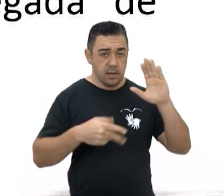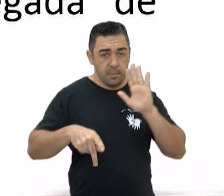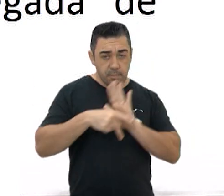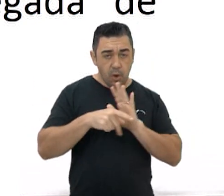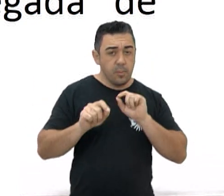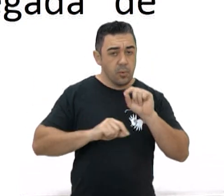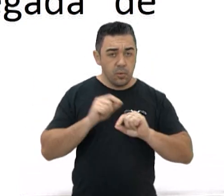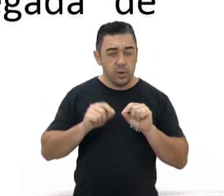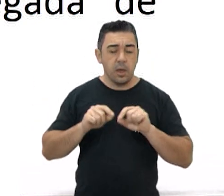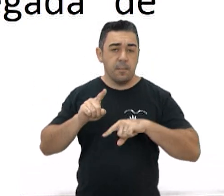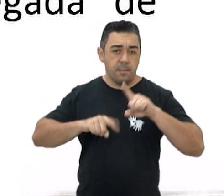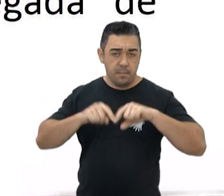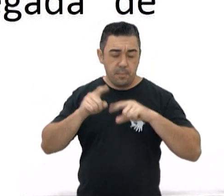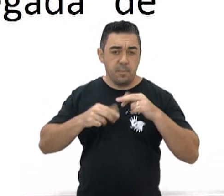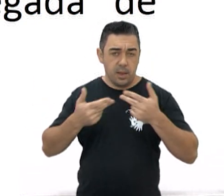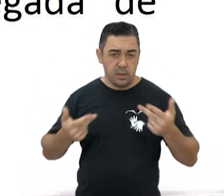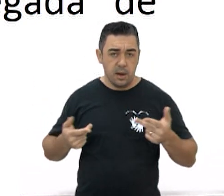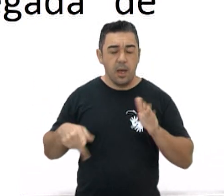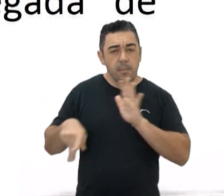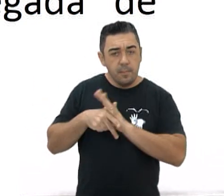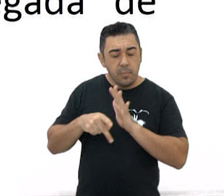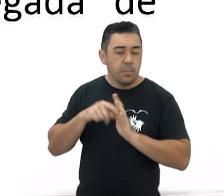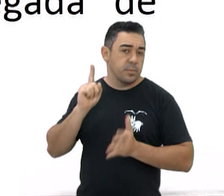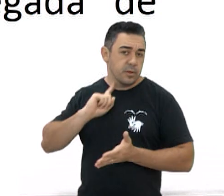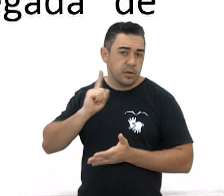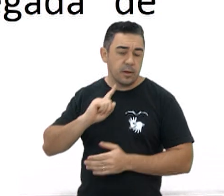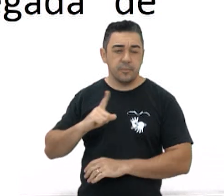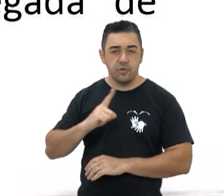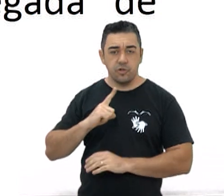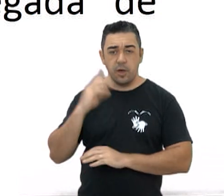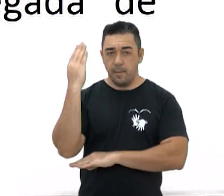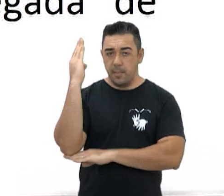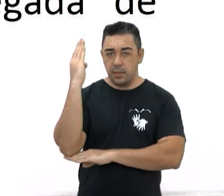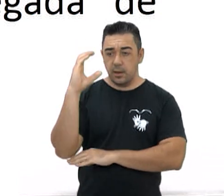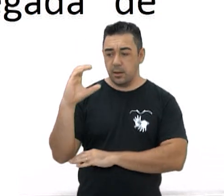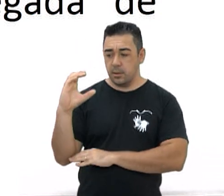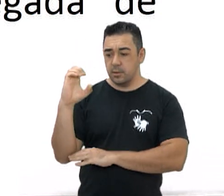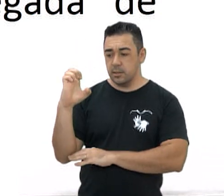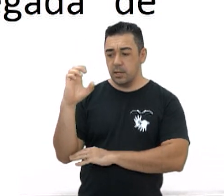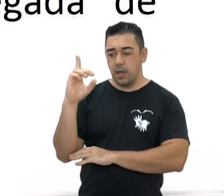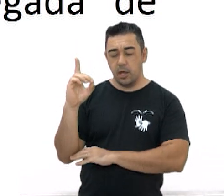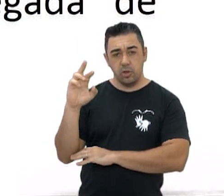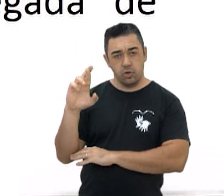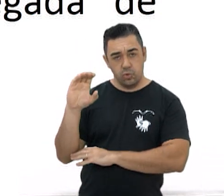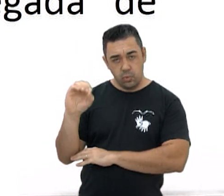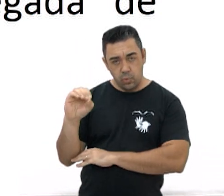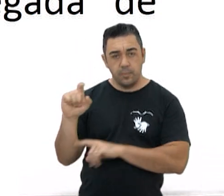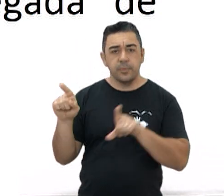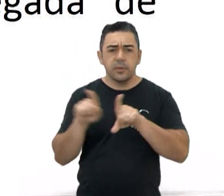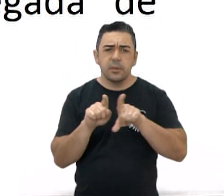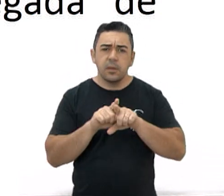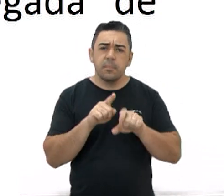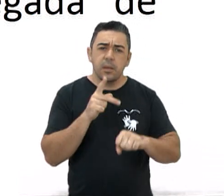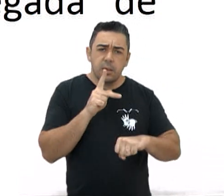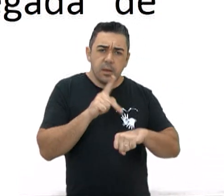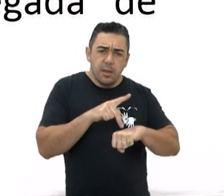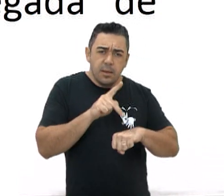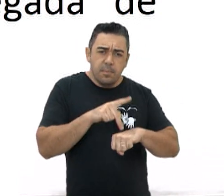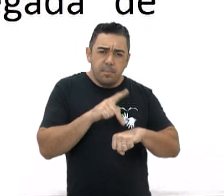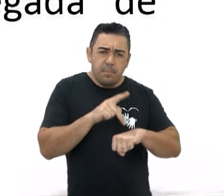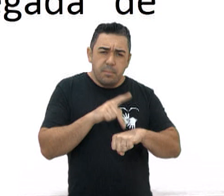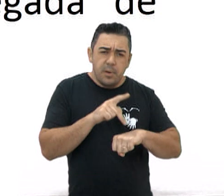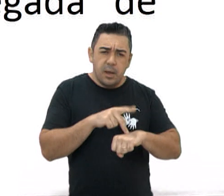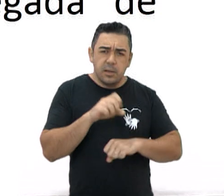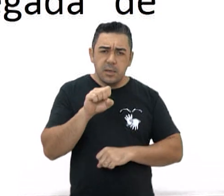Explorando os materiais da região, como o cedro, um tipo de madeira, e a pedra-sabão, que é